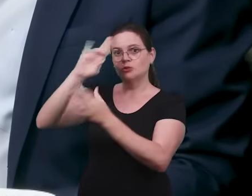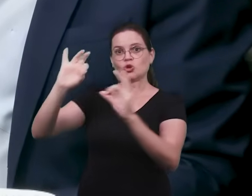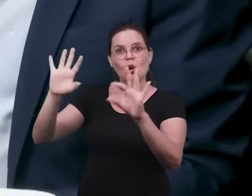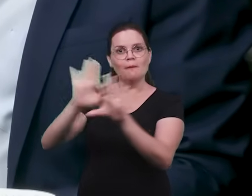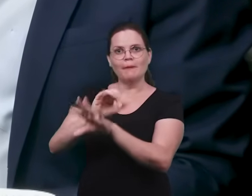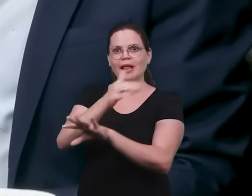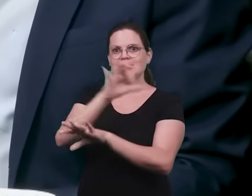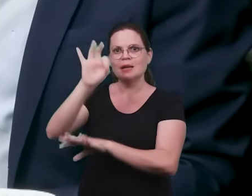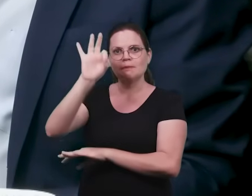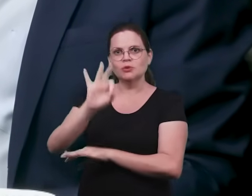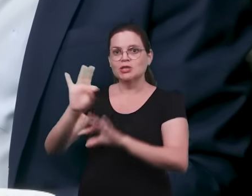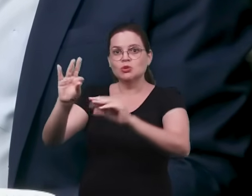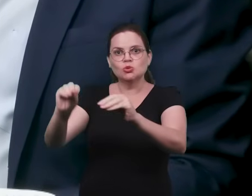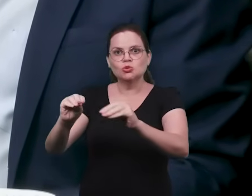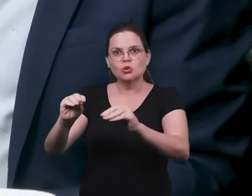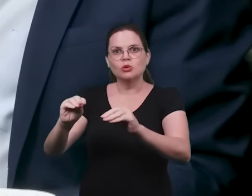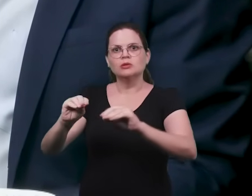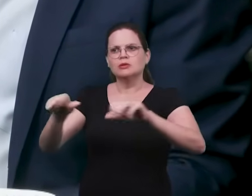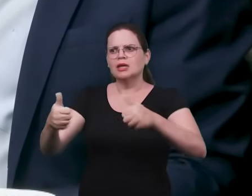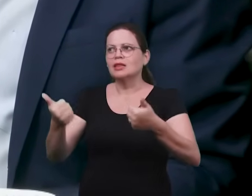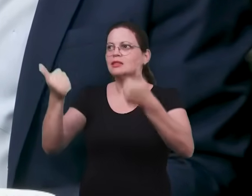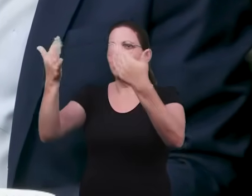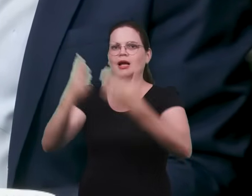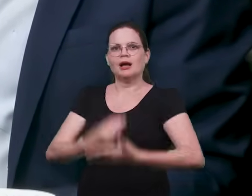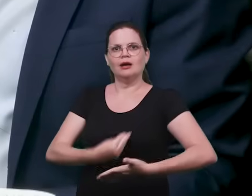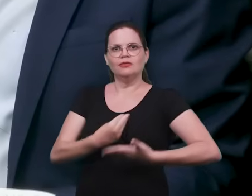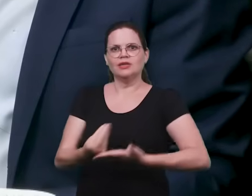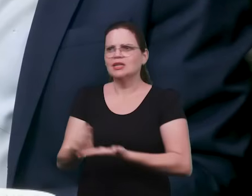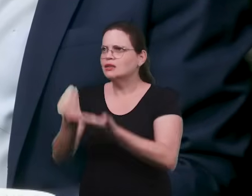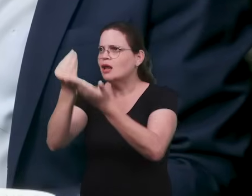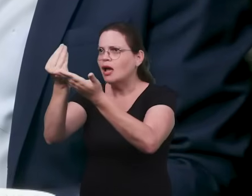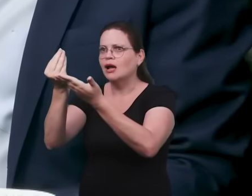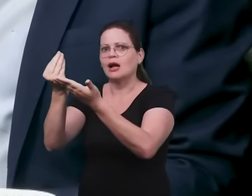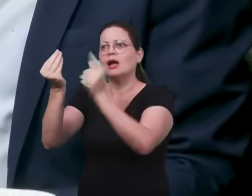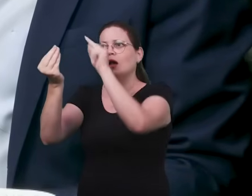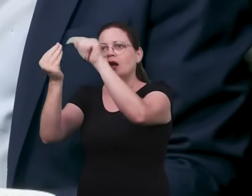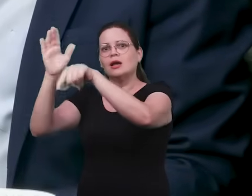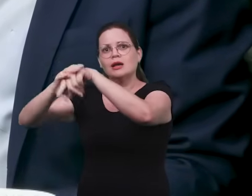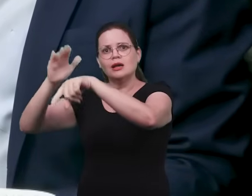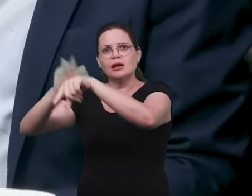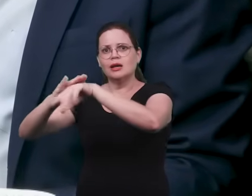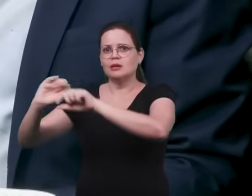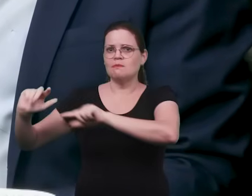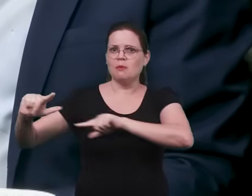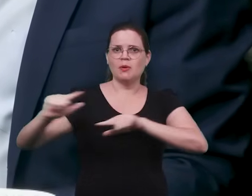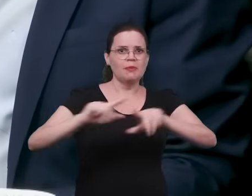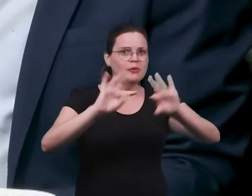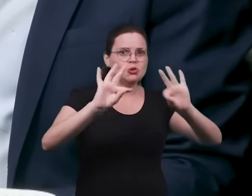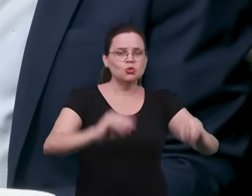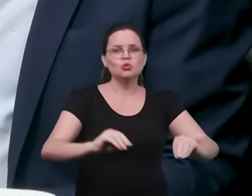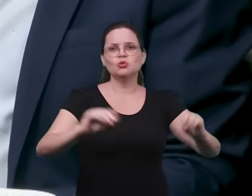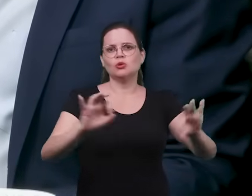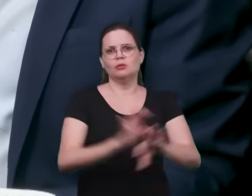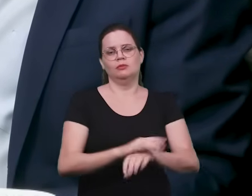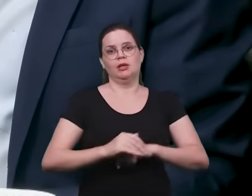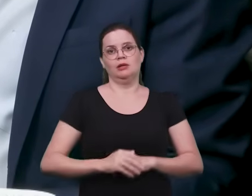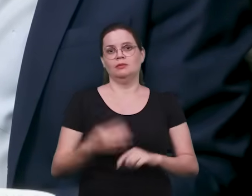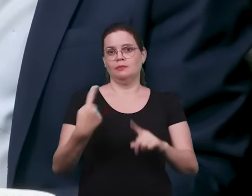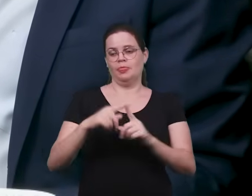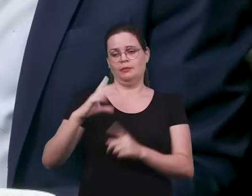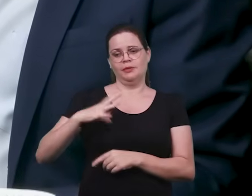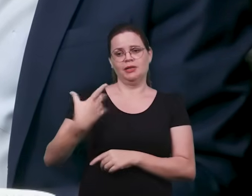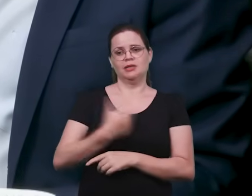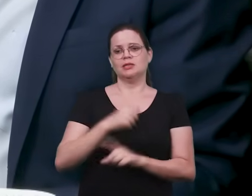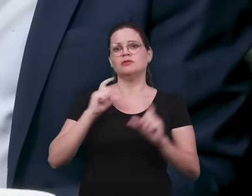elas não entregam o caminho, elas querem o abençoador, mas não entregam o caminho. Salvação é dom de Deus, pela graça sois salvos, mediante